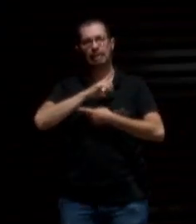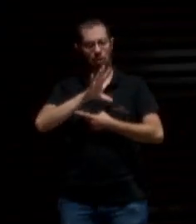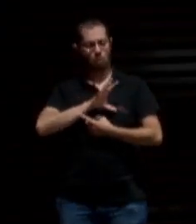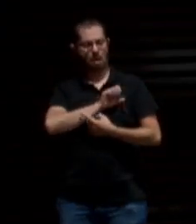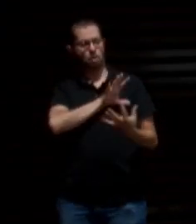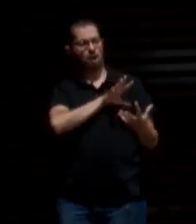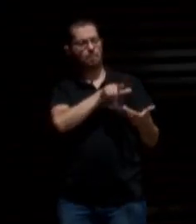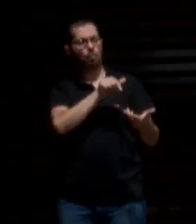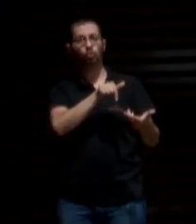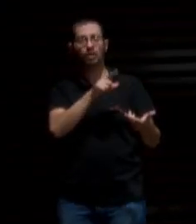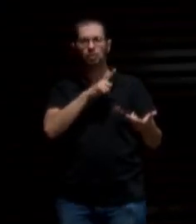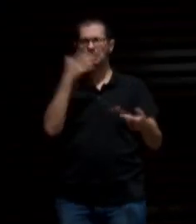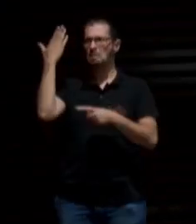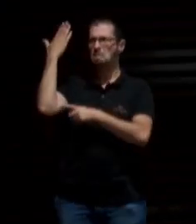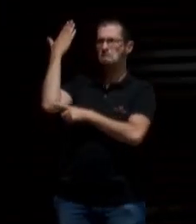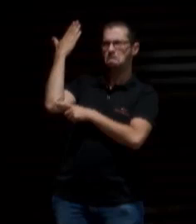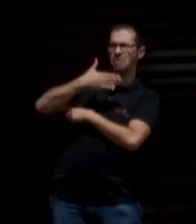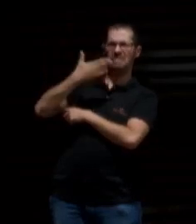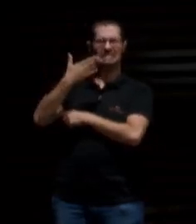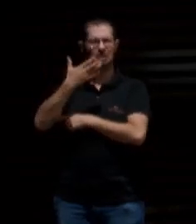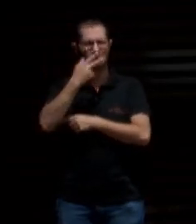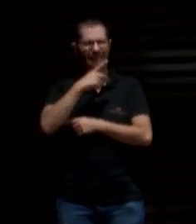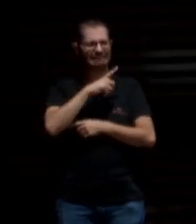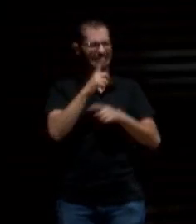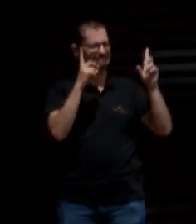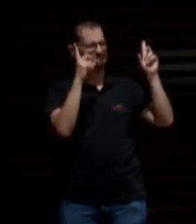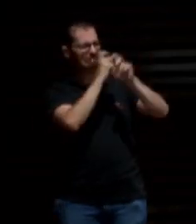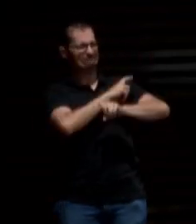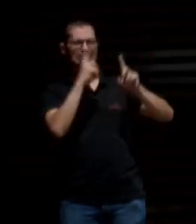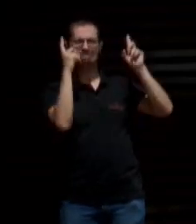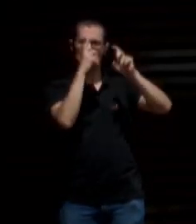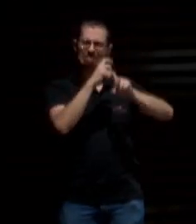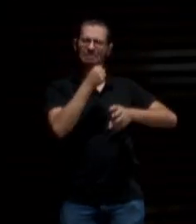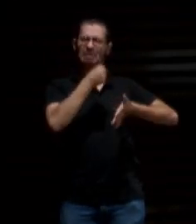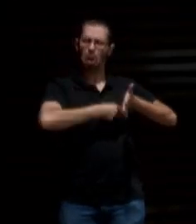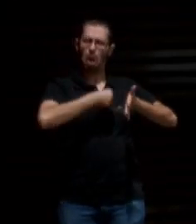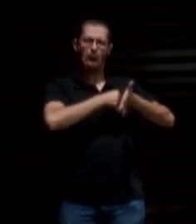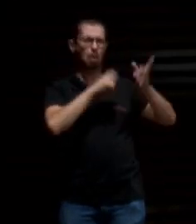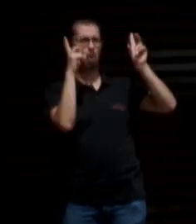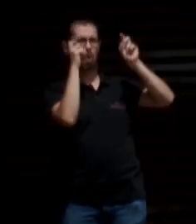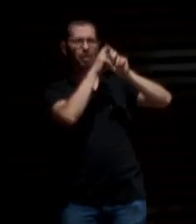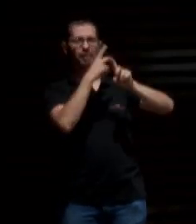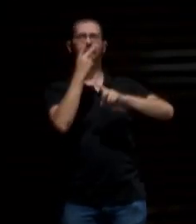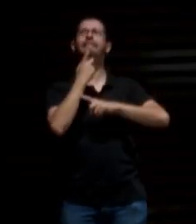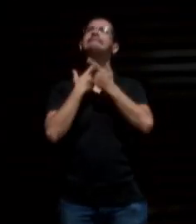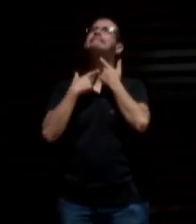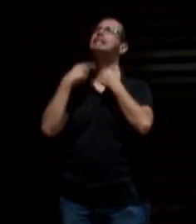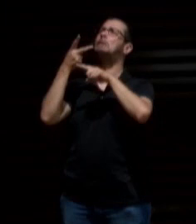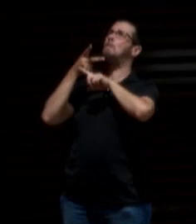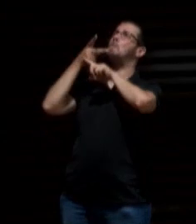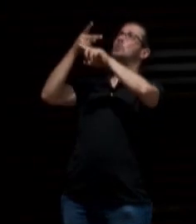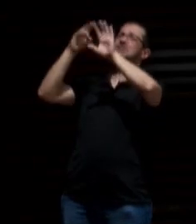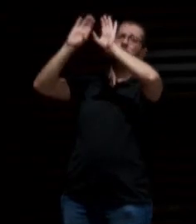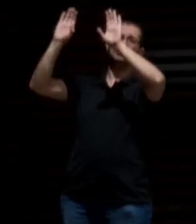mundo, e quando vem a aprovação, quando começa a ficar difícil o mundo, a gente começa a almejar mais o céu, é ou não é? Comigo é assim. E